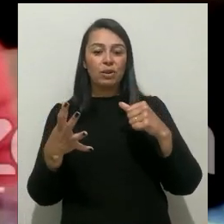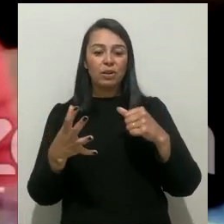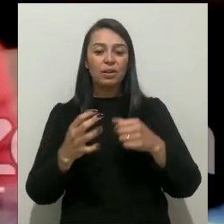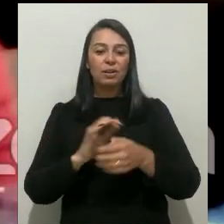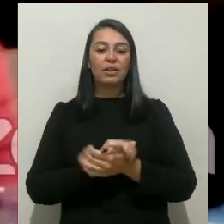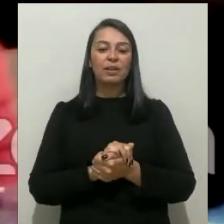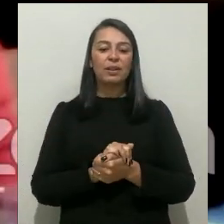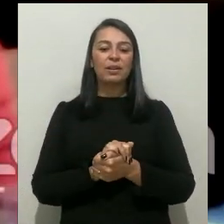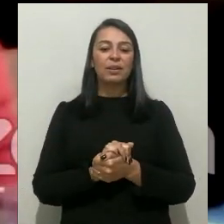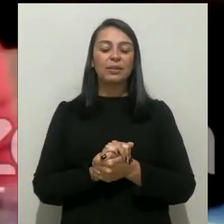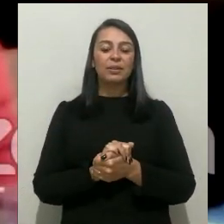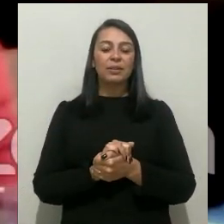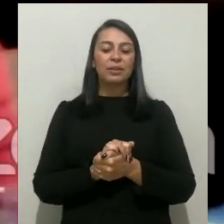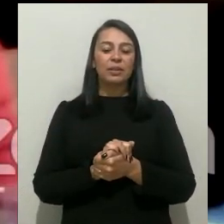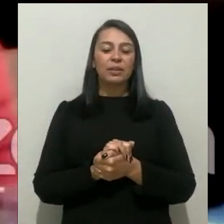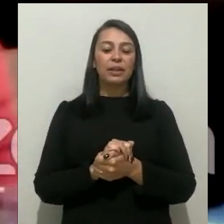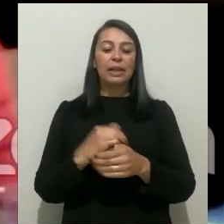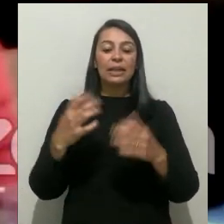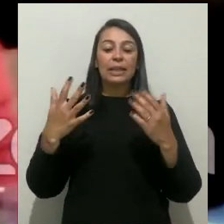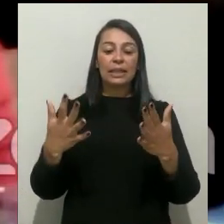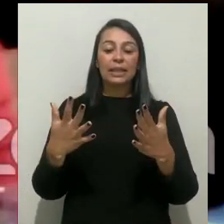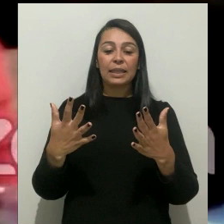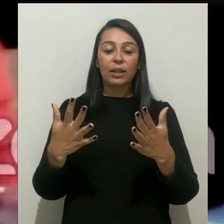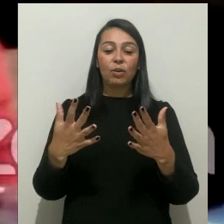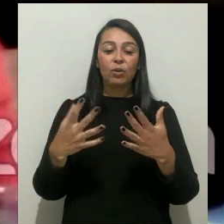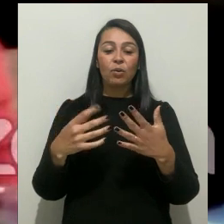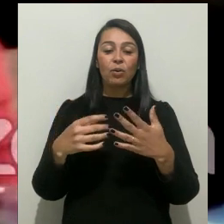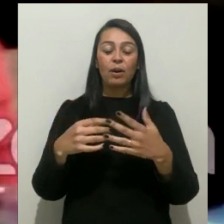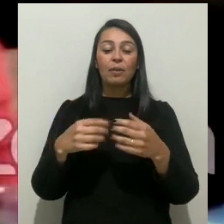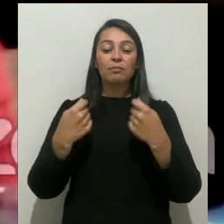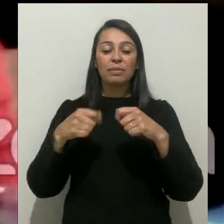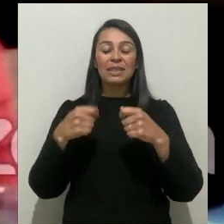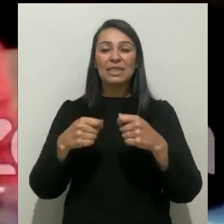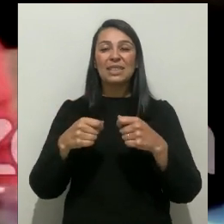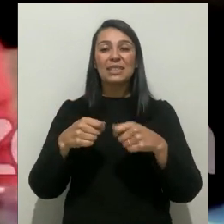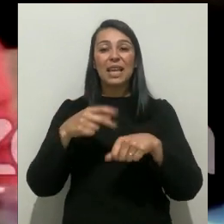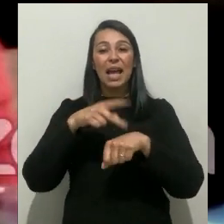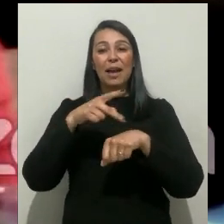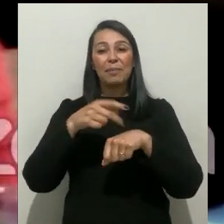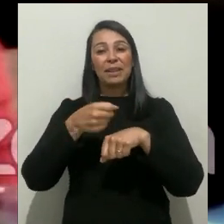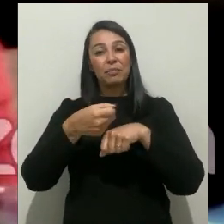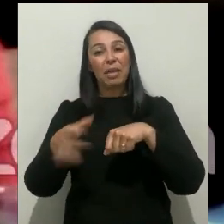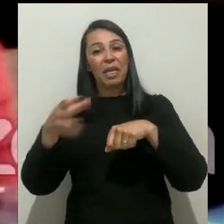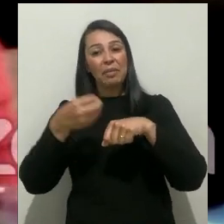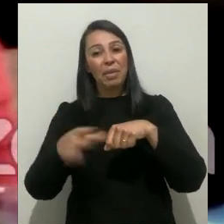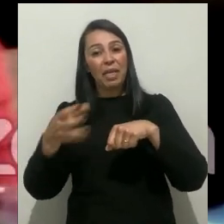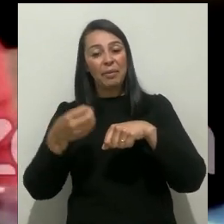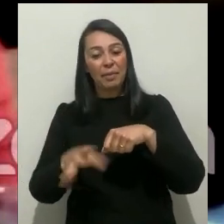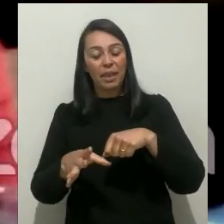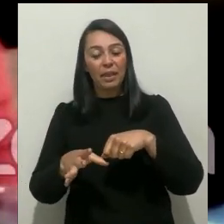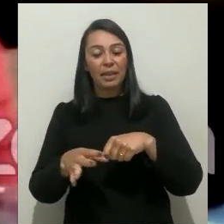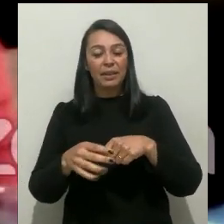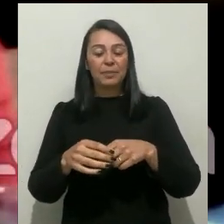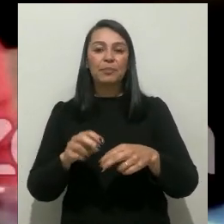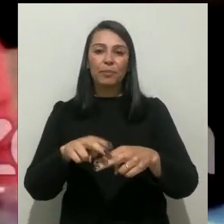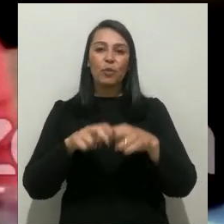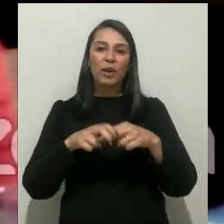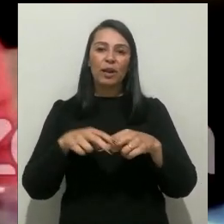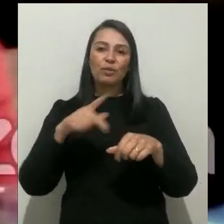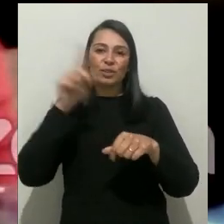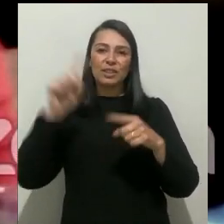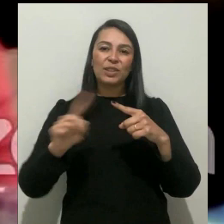ali, né? Onde teria a captação. Então, ele vira e mexe, tem perda por causa dos raios. Recentemente, né, teve uma